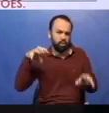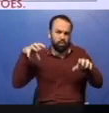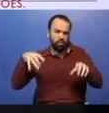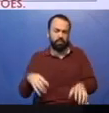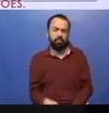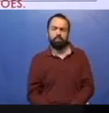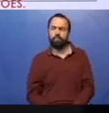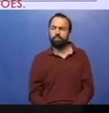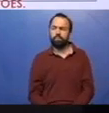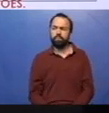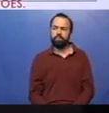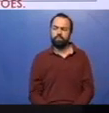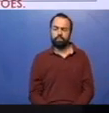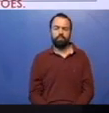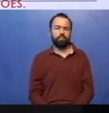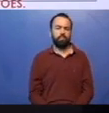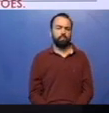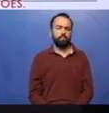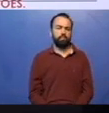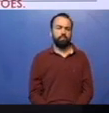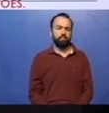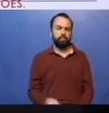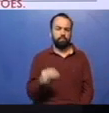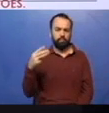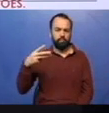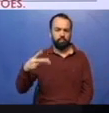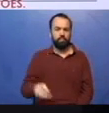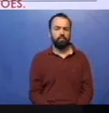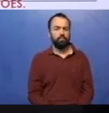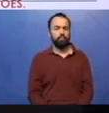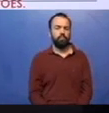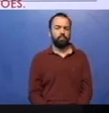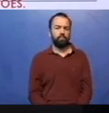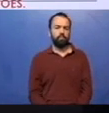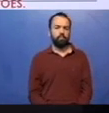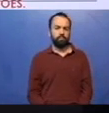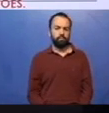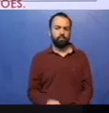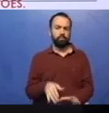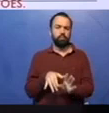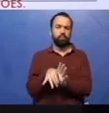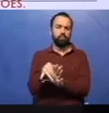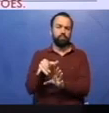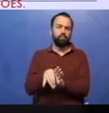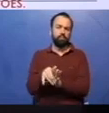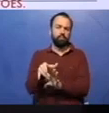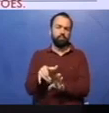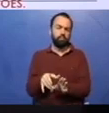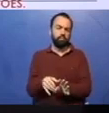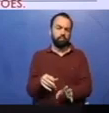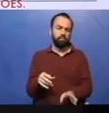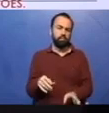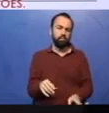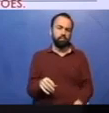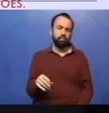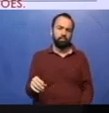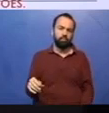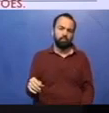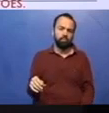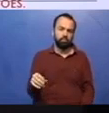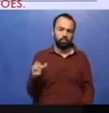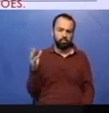ok? O exercício 3. Seguindo as orientações, recorte as figuras